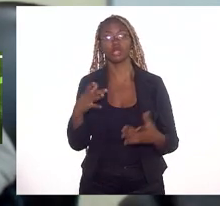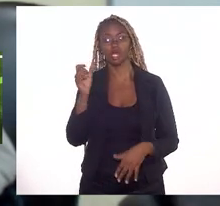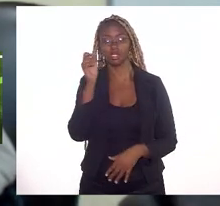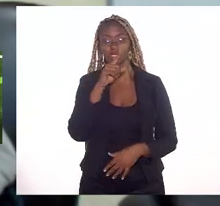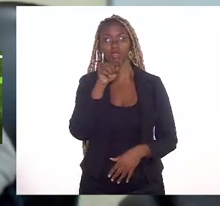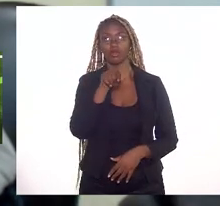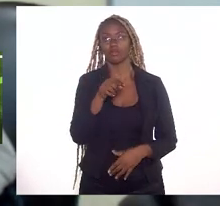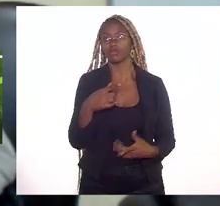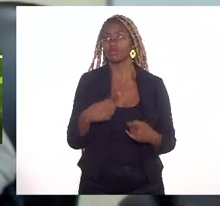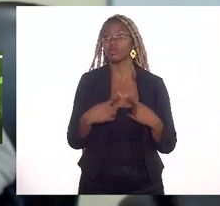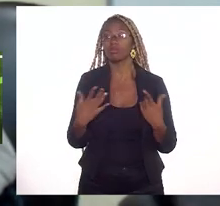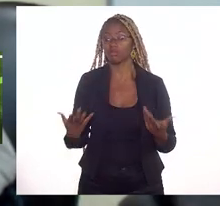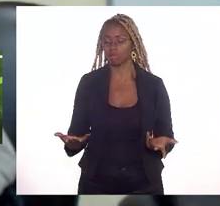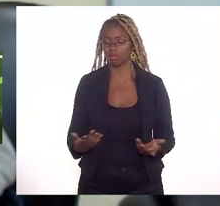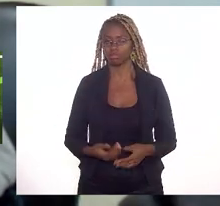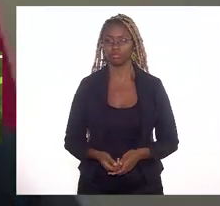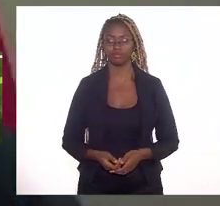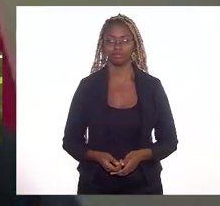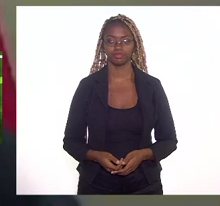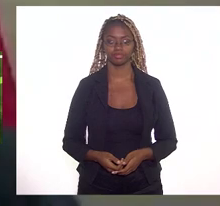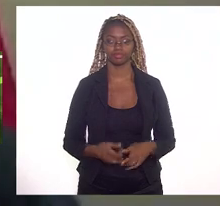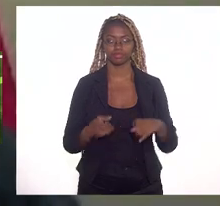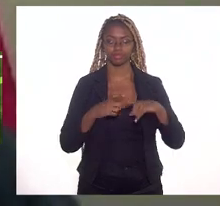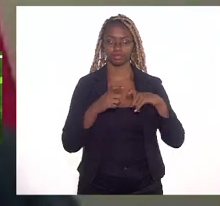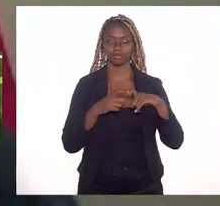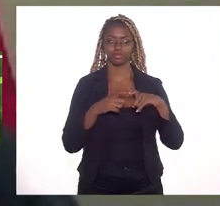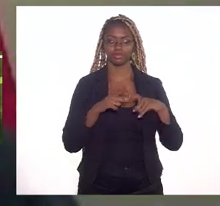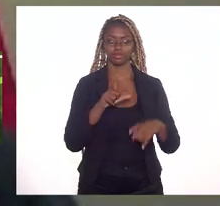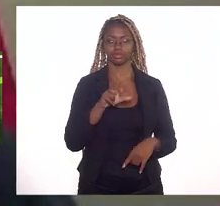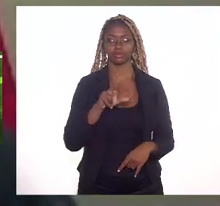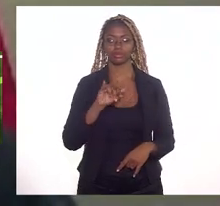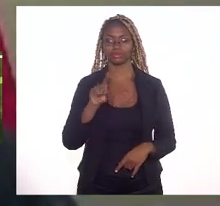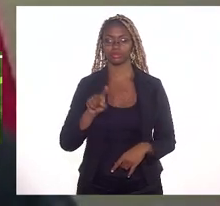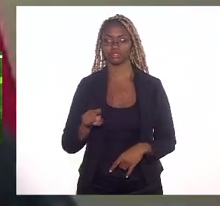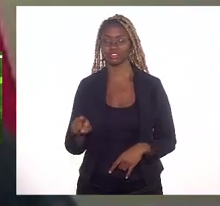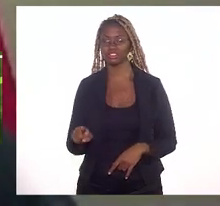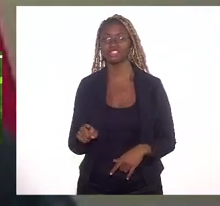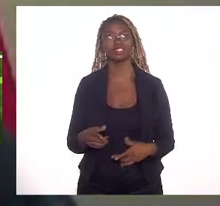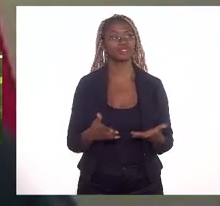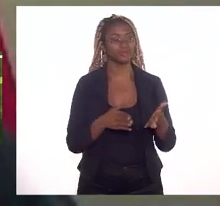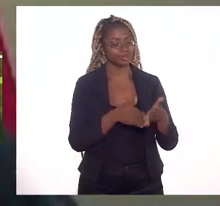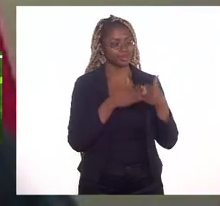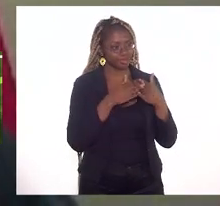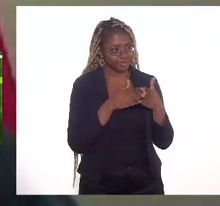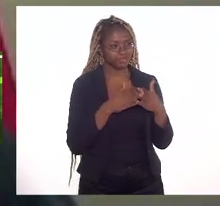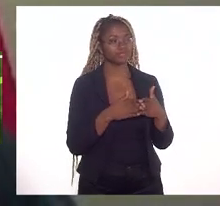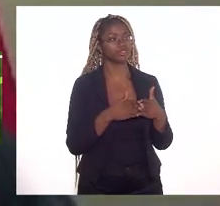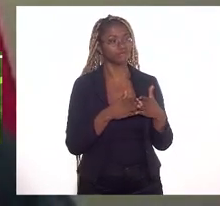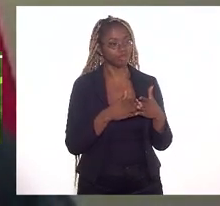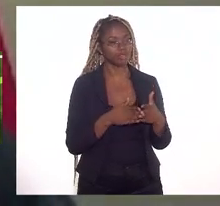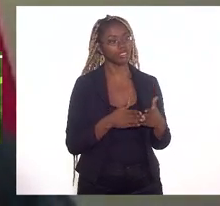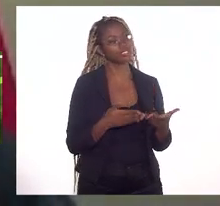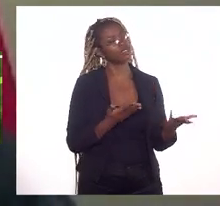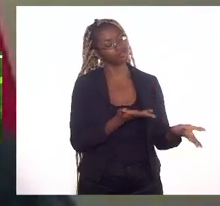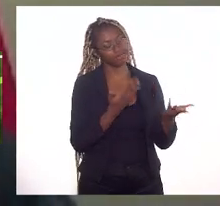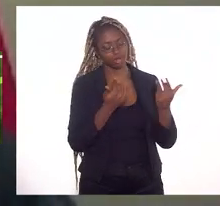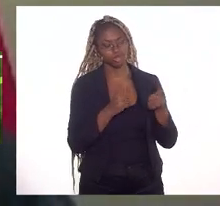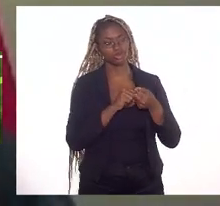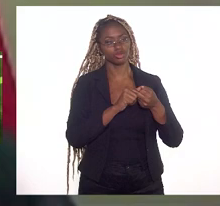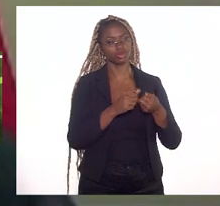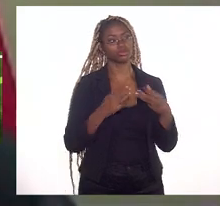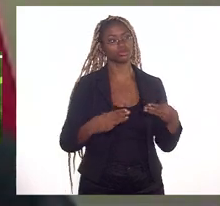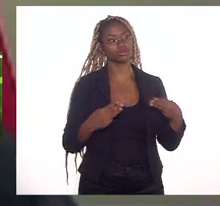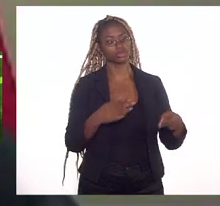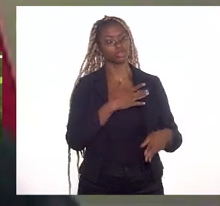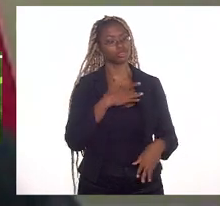dificuldade. Doutor Luiz Fernando, seja o embaixador das necessidades do Estado do Rio de Janeiro junto ao Ministério